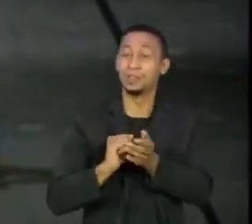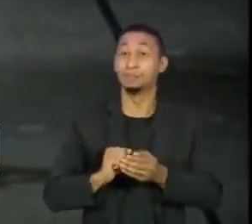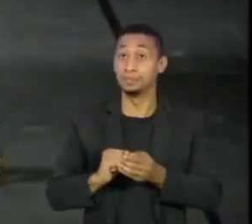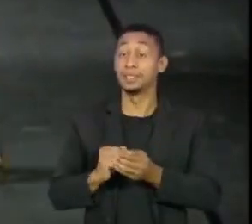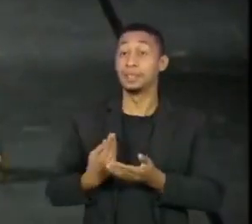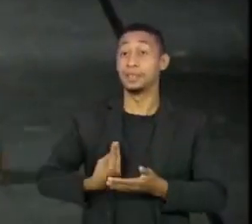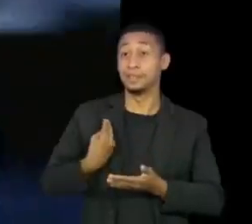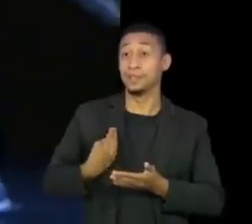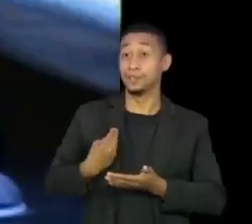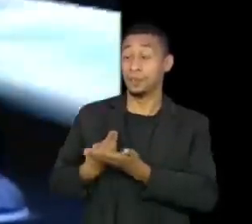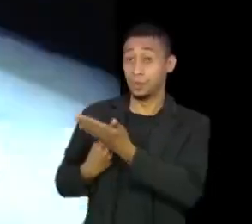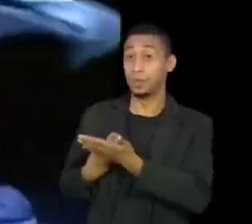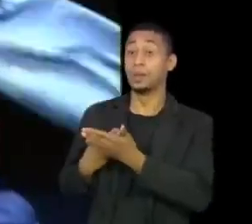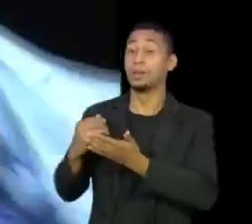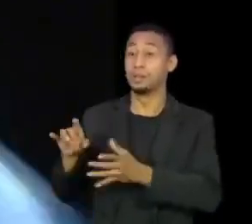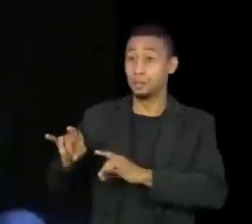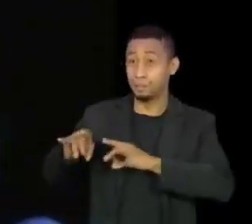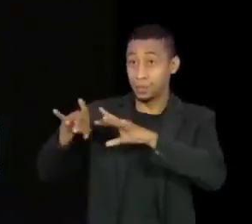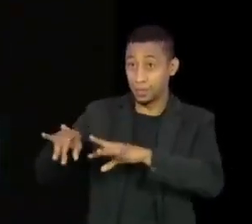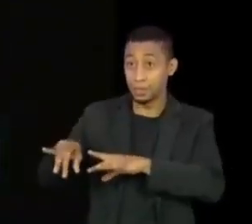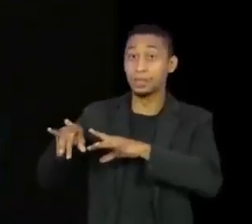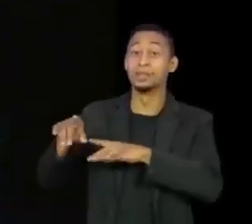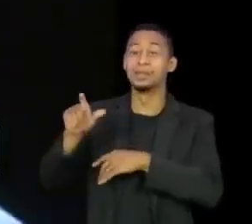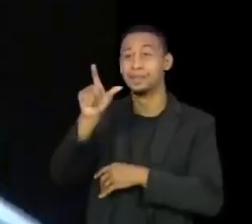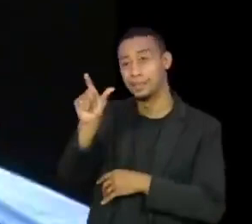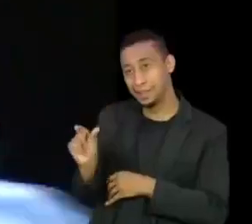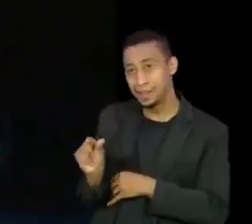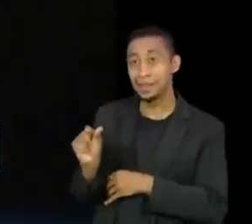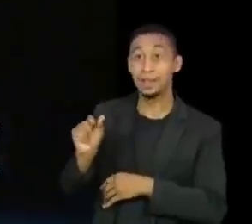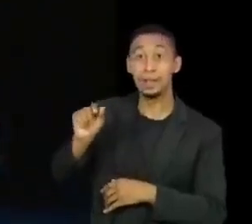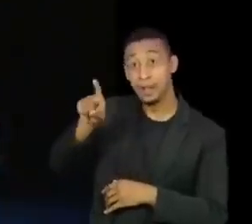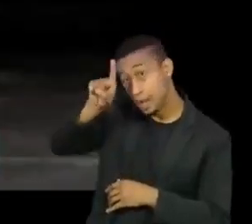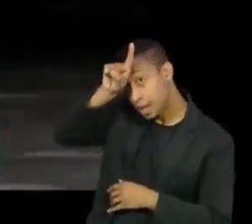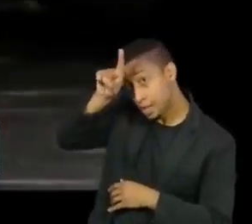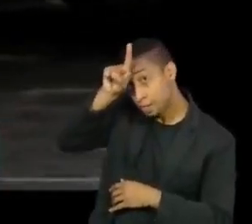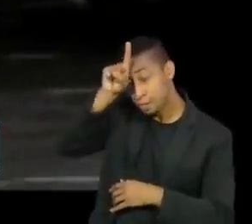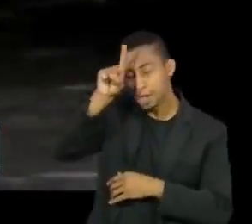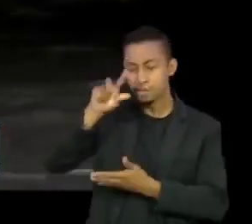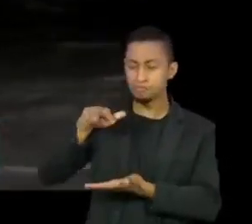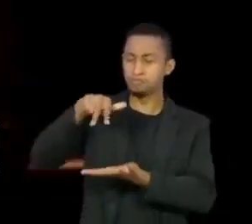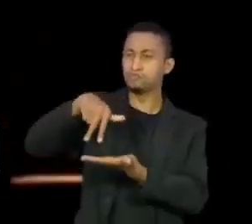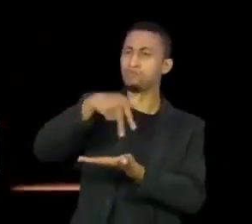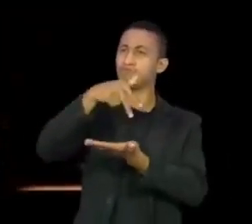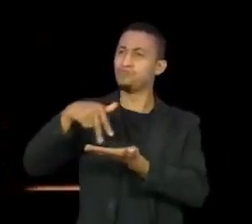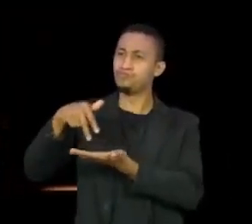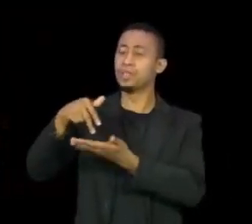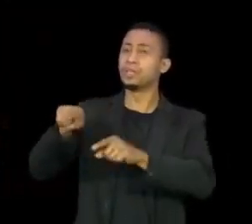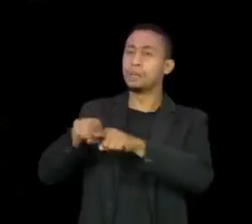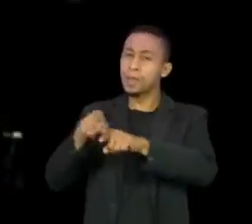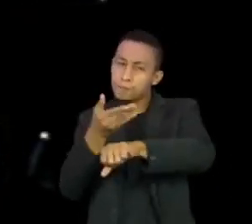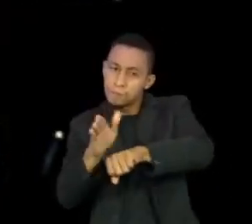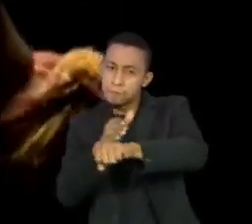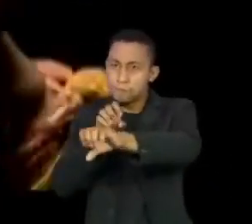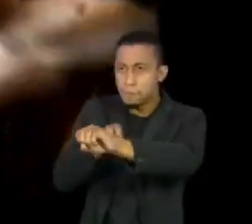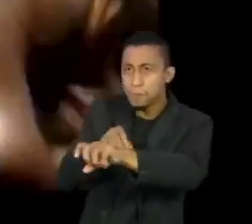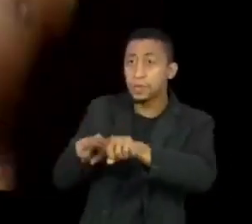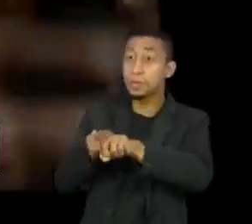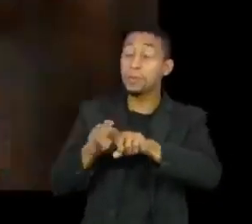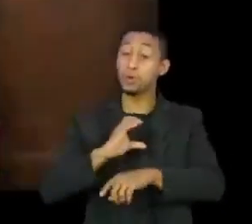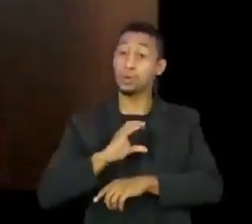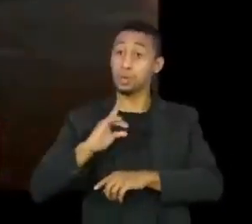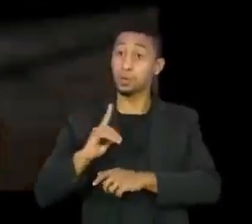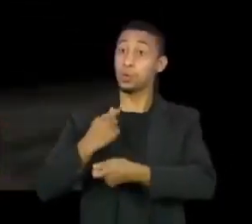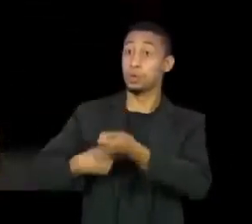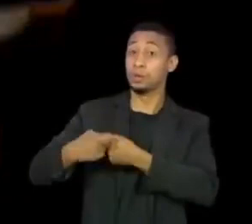viveu na Áustria Itália e Alemanha se destacando como bailarino coreógrafo E também como gestor cultural